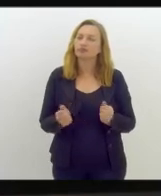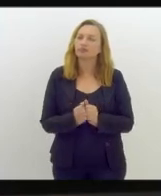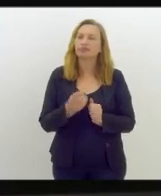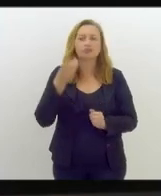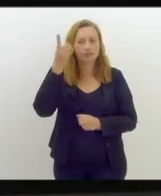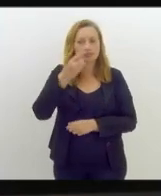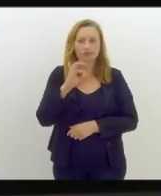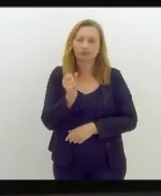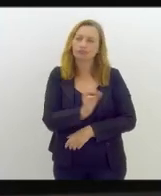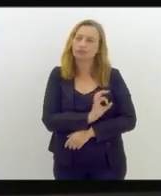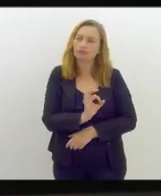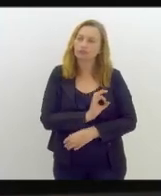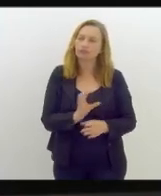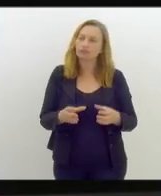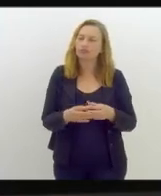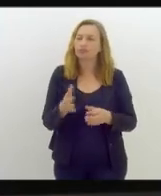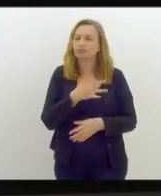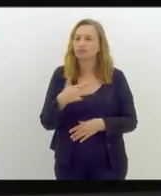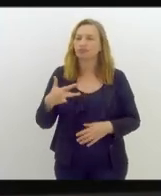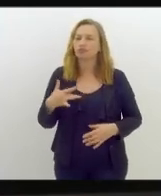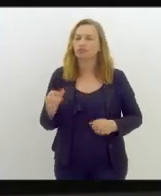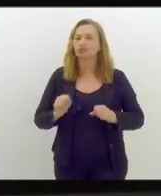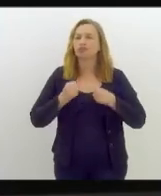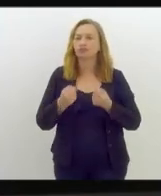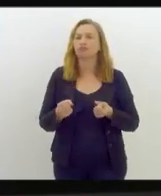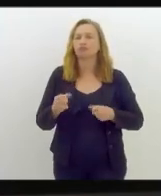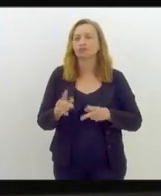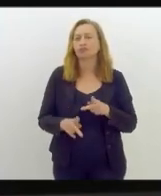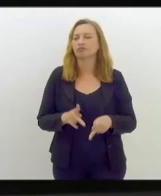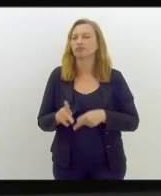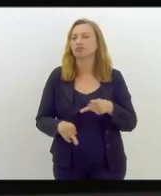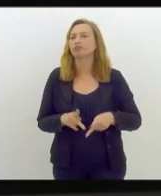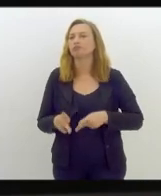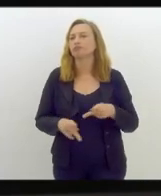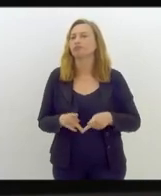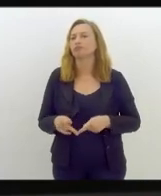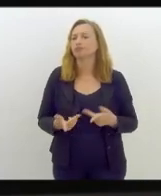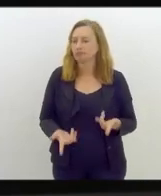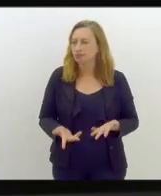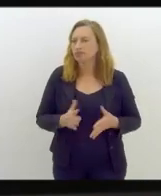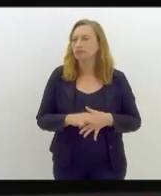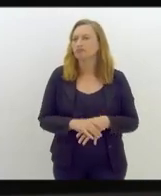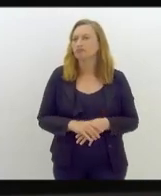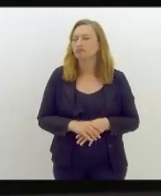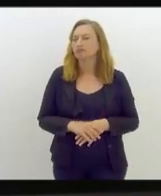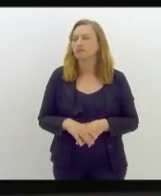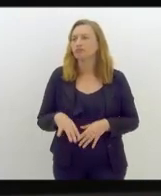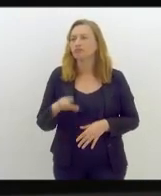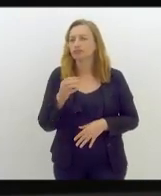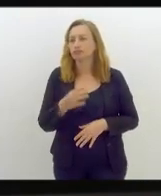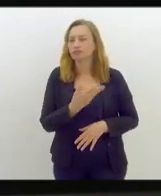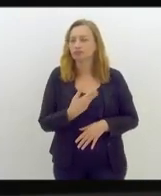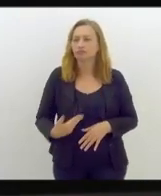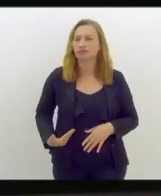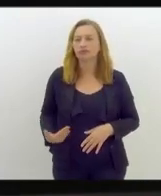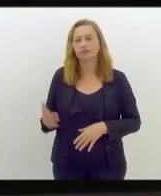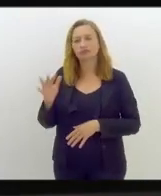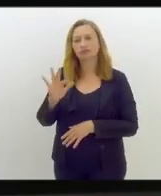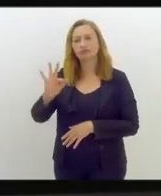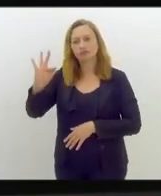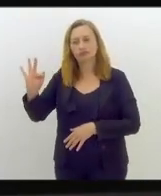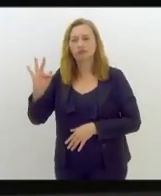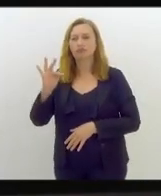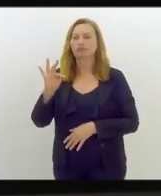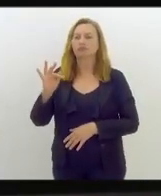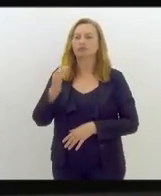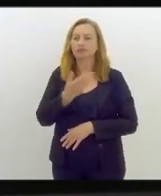da Comissão de Saúde, em defesa da população, no descaso que se teve por parte do governo federal, do governo do Estado, em relação à